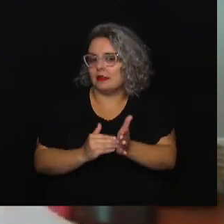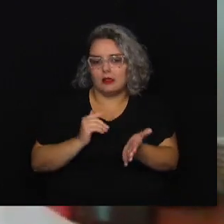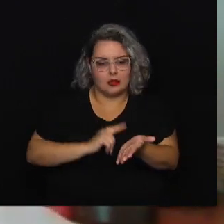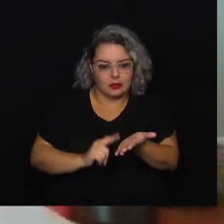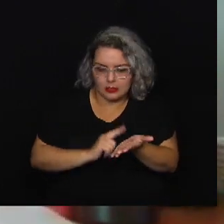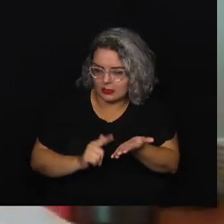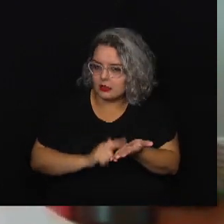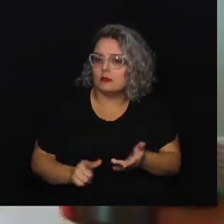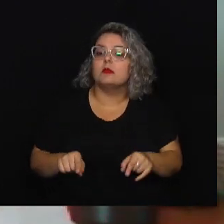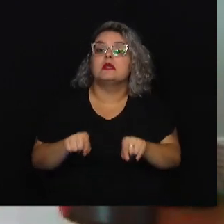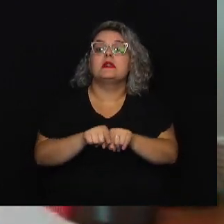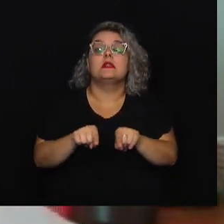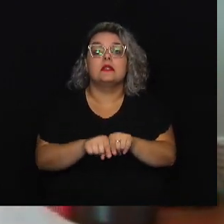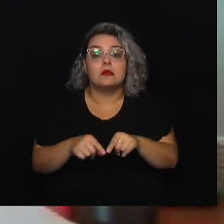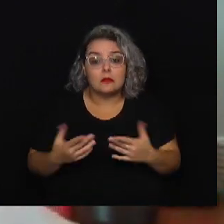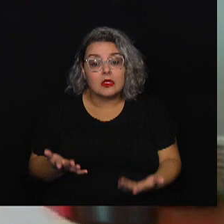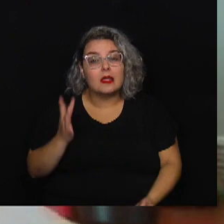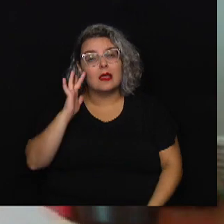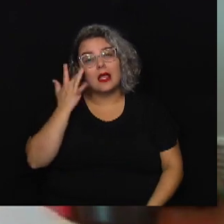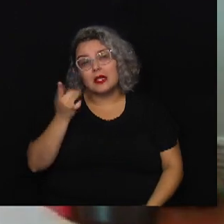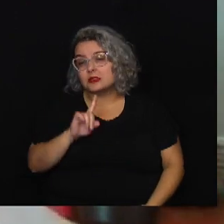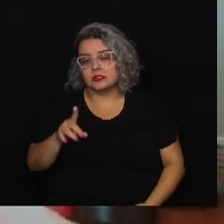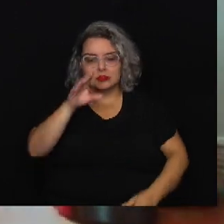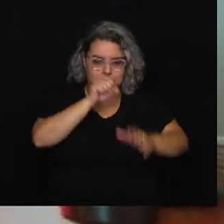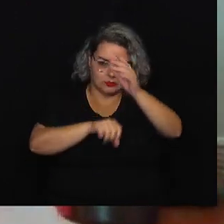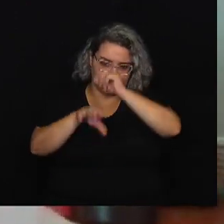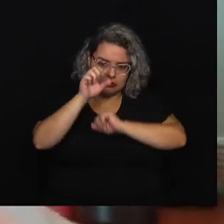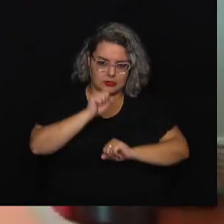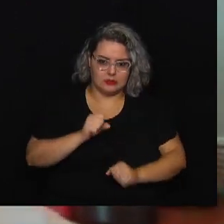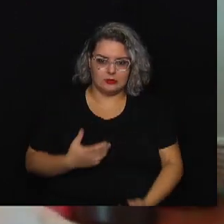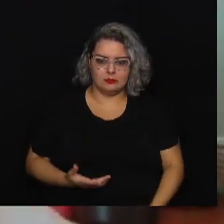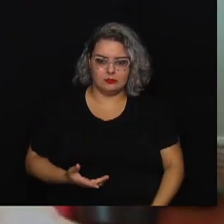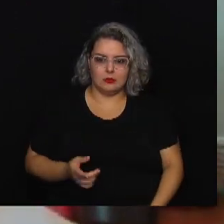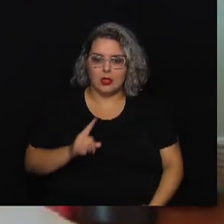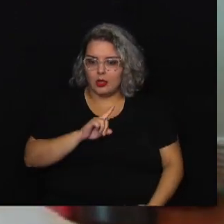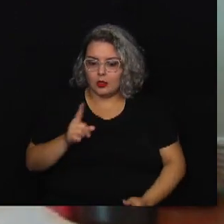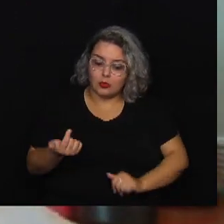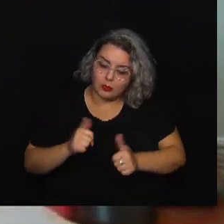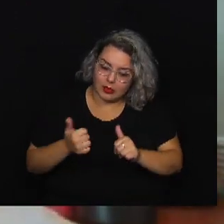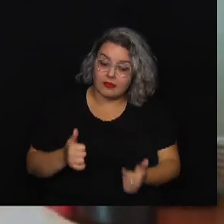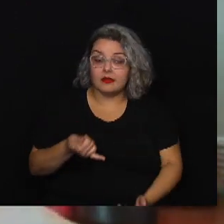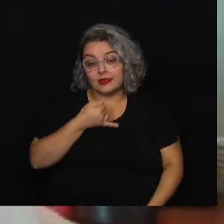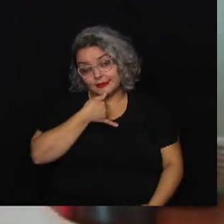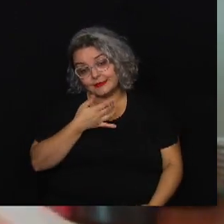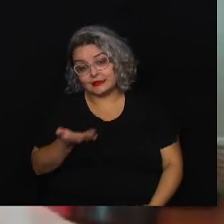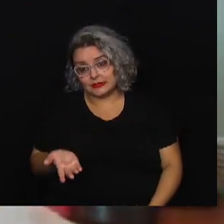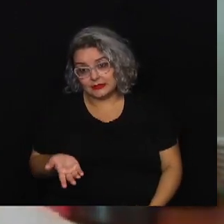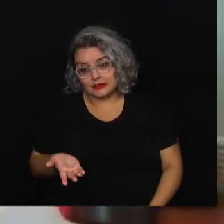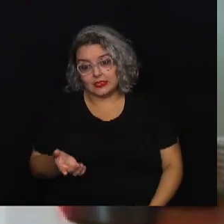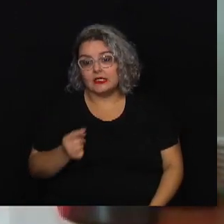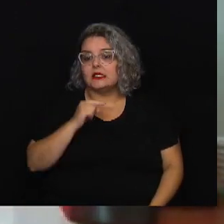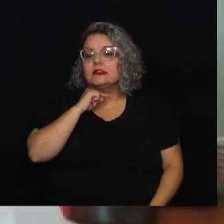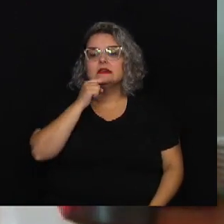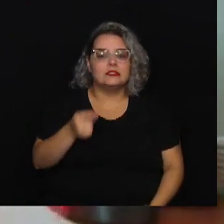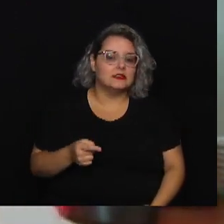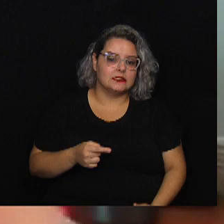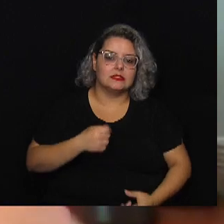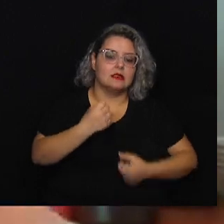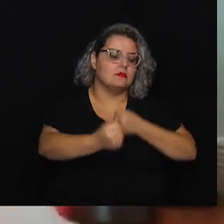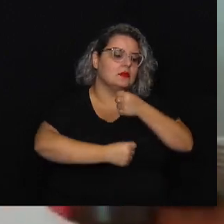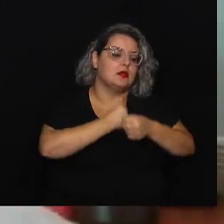Isso também a gente acha que não é aprendizagem, não é avaliado, infelizmente, né? É, Ninguém passa de ano